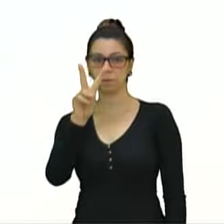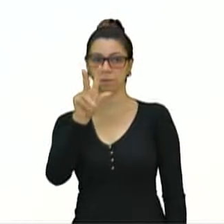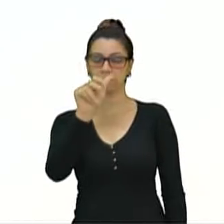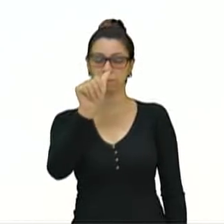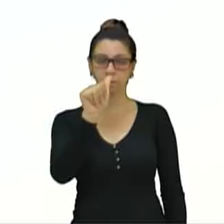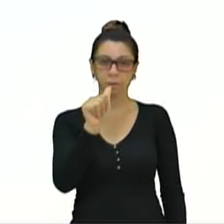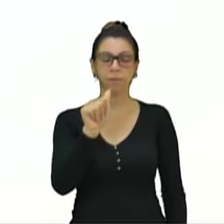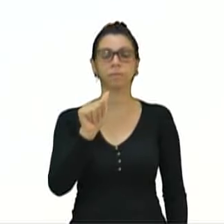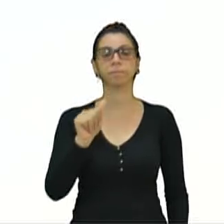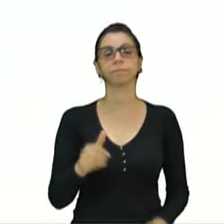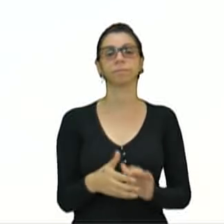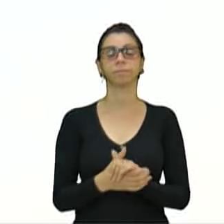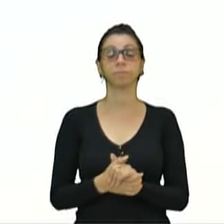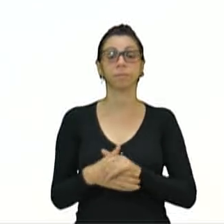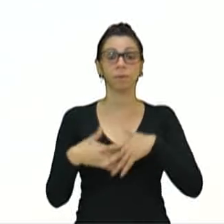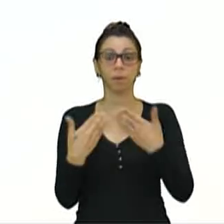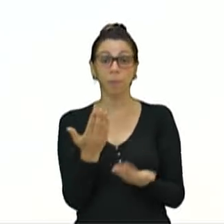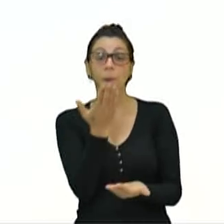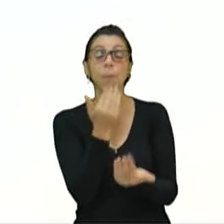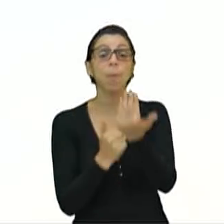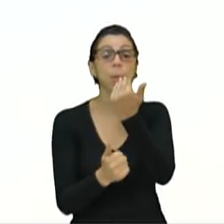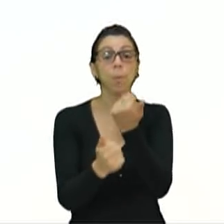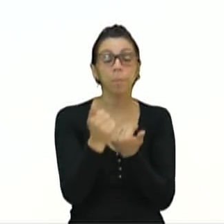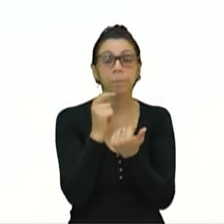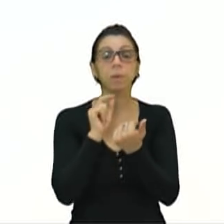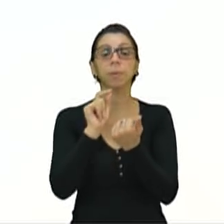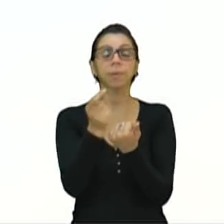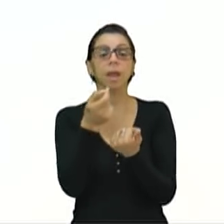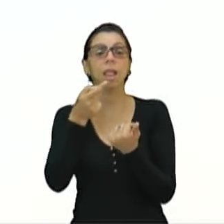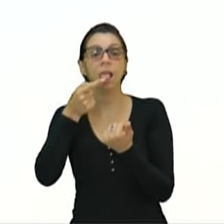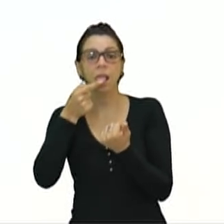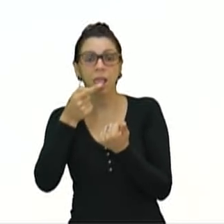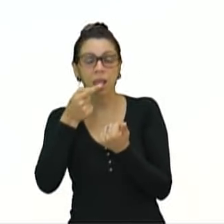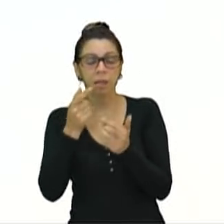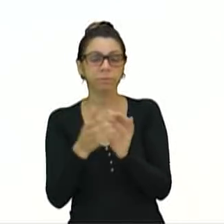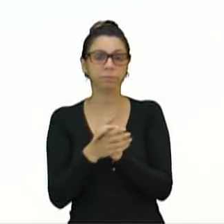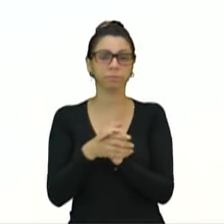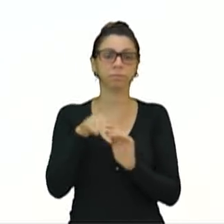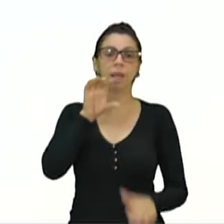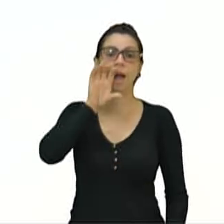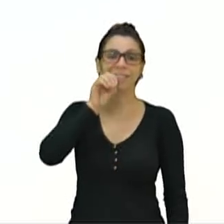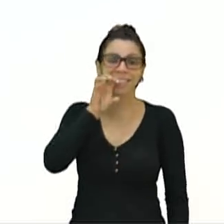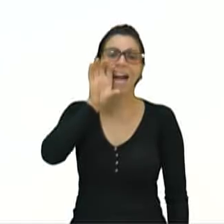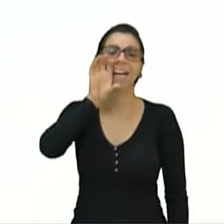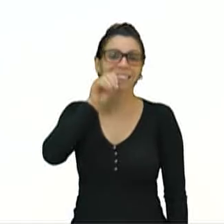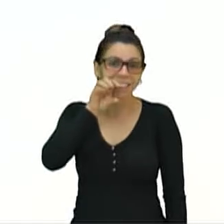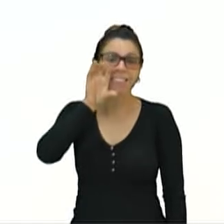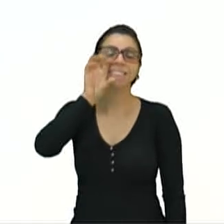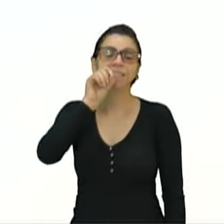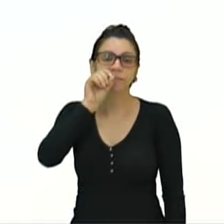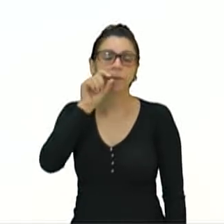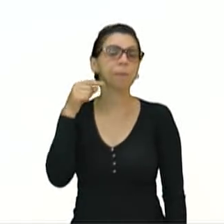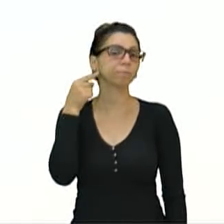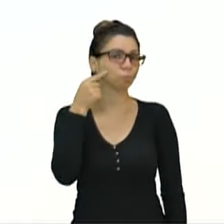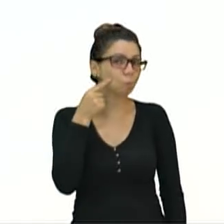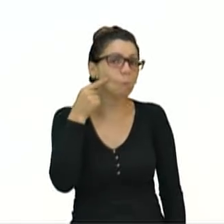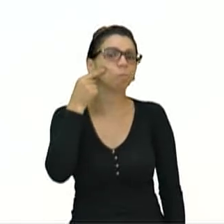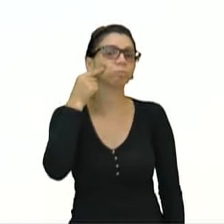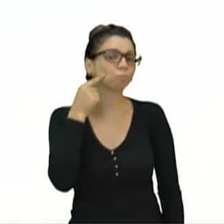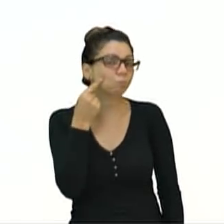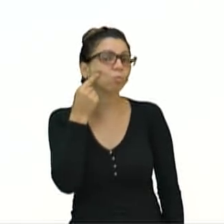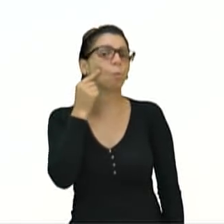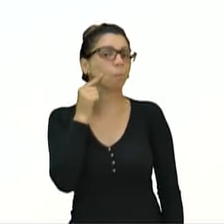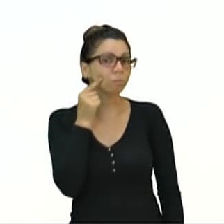contato com a nossa língua. Quando nós nos alimentamos, nós comemos, nós mordemos o alimento, a gente mastiga e ele fica dentro da